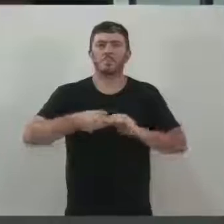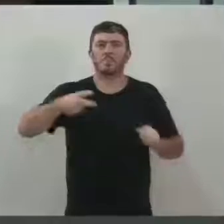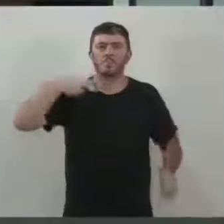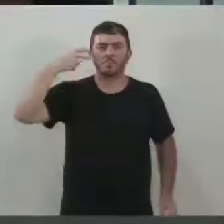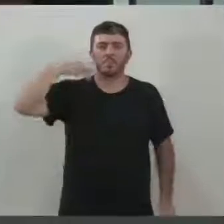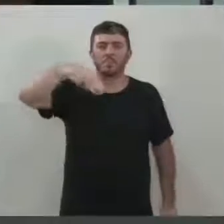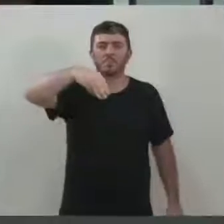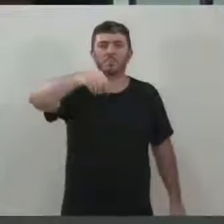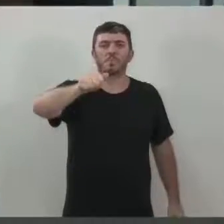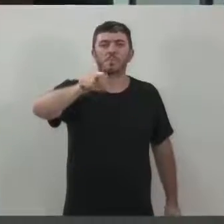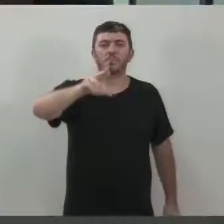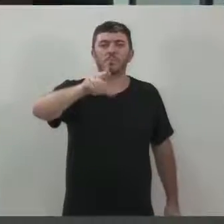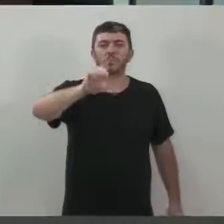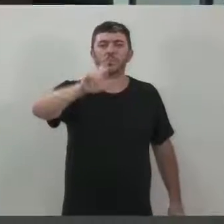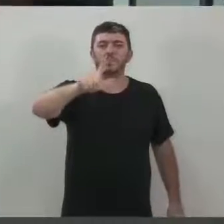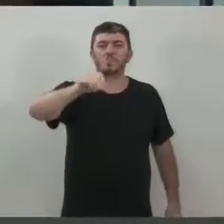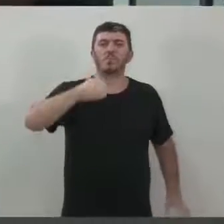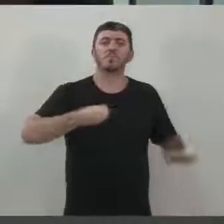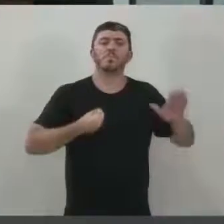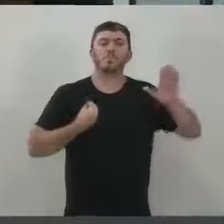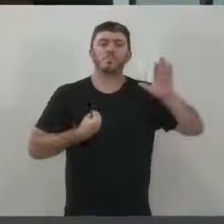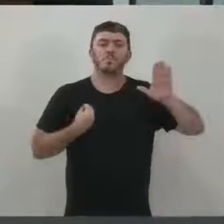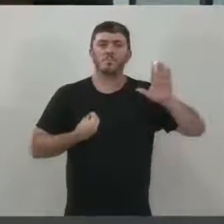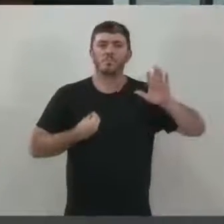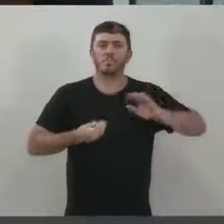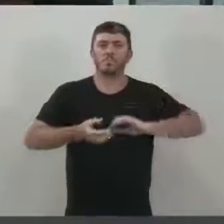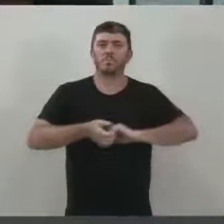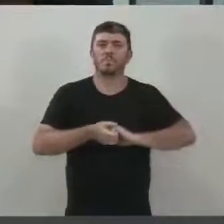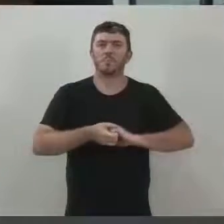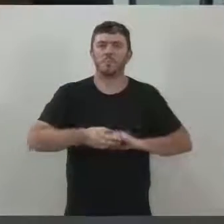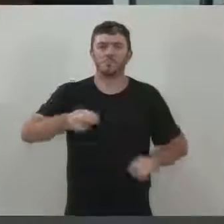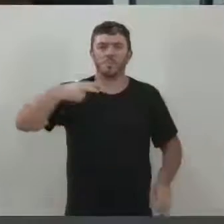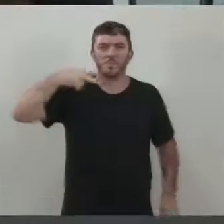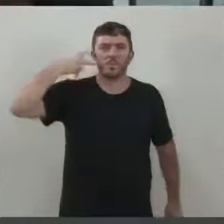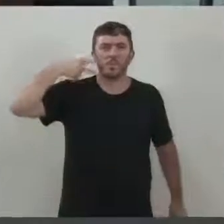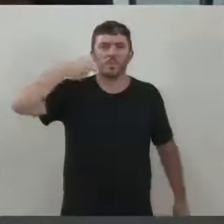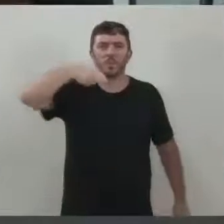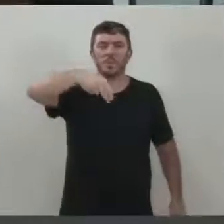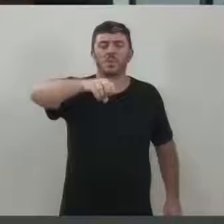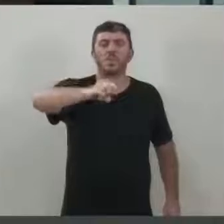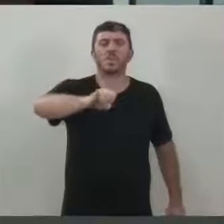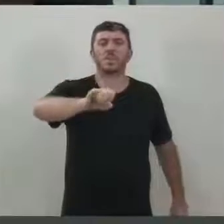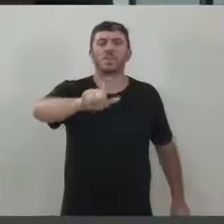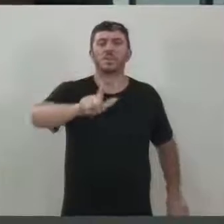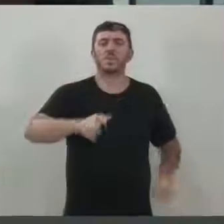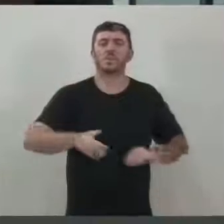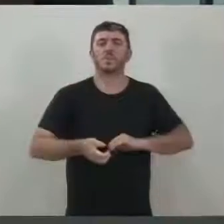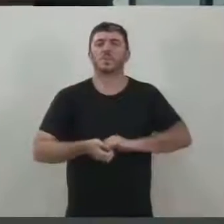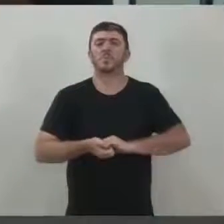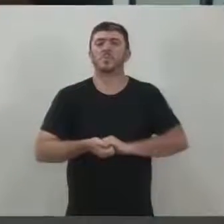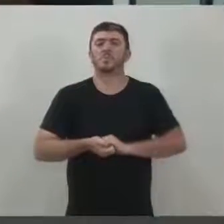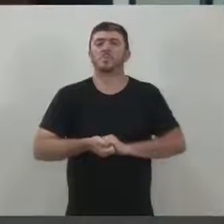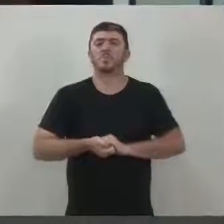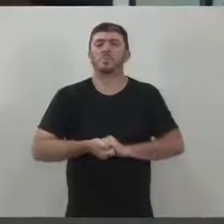Vereador Marcelo Ferreira Leite. Presente. Vereador Nil Ramos.